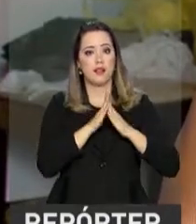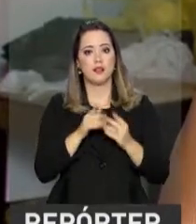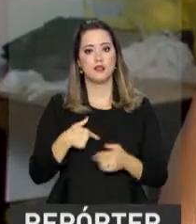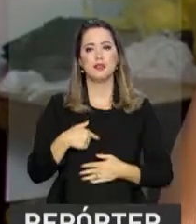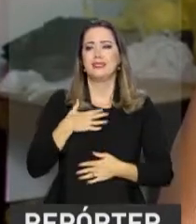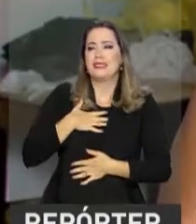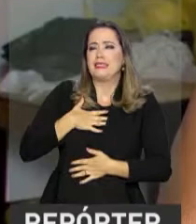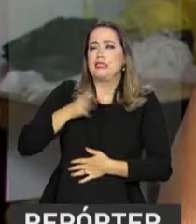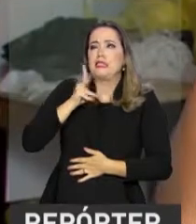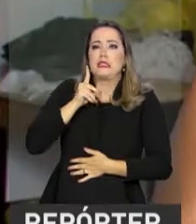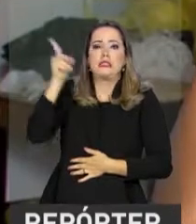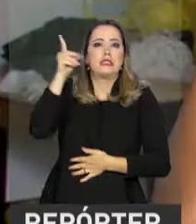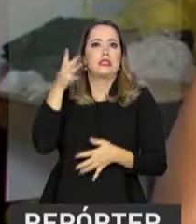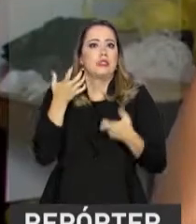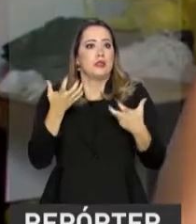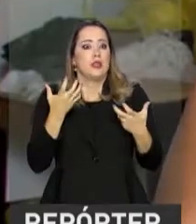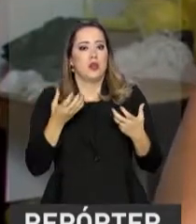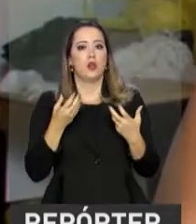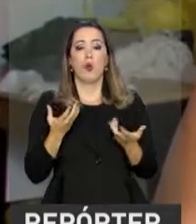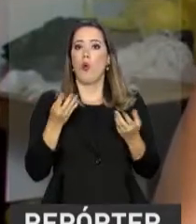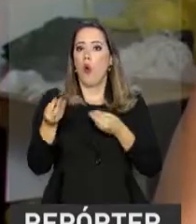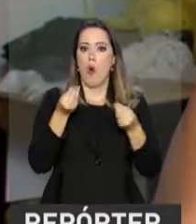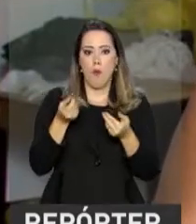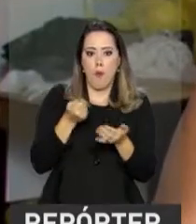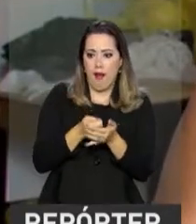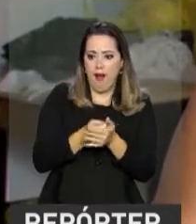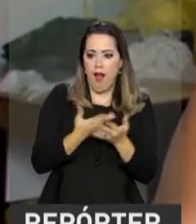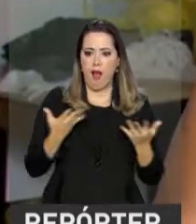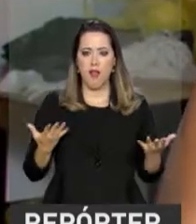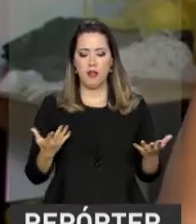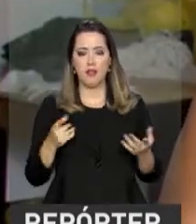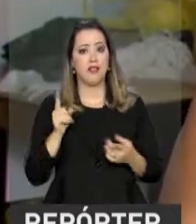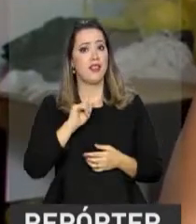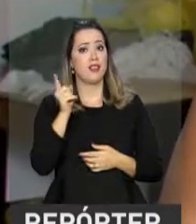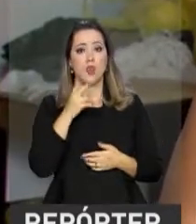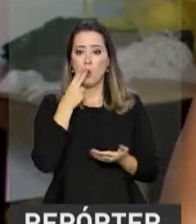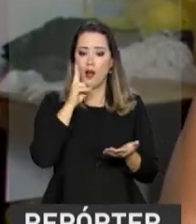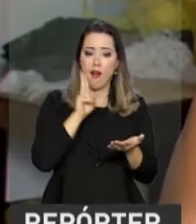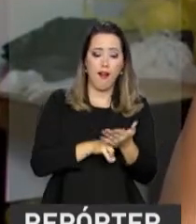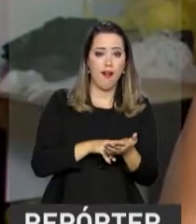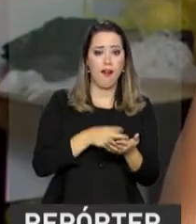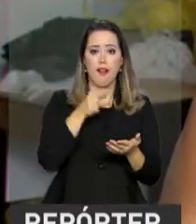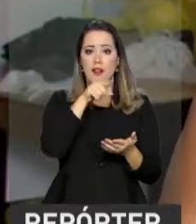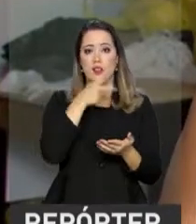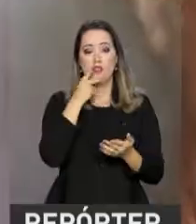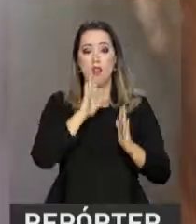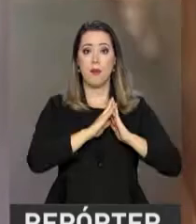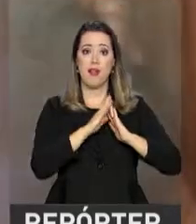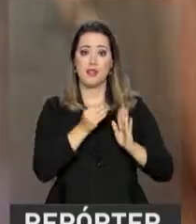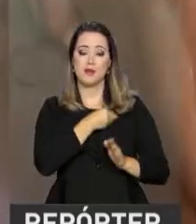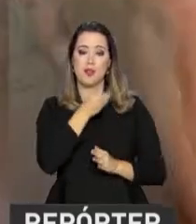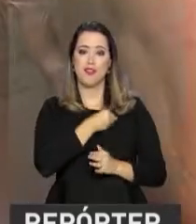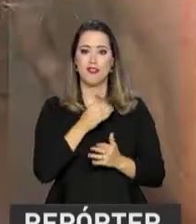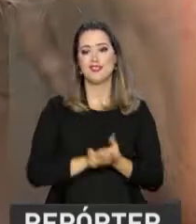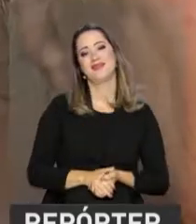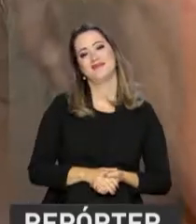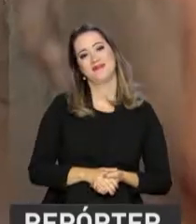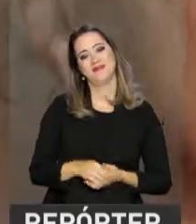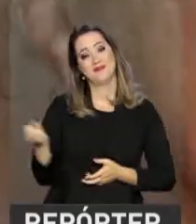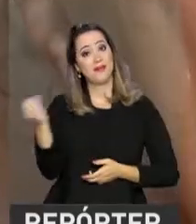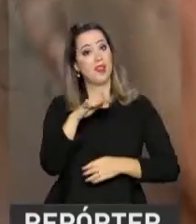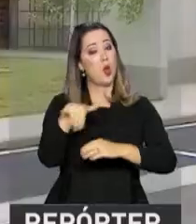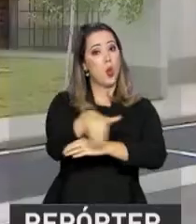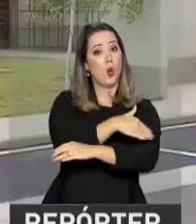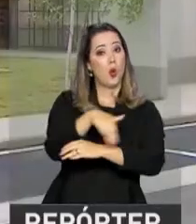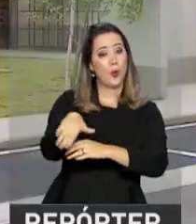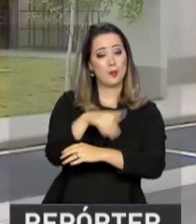e conta em um devo nada a ela fosse uma mãe é sua casa ea minha casa minha vida com o novo endereço da dona maria